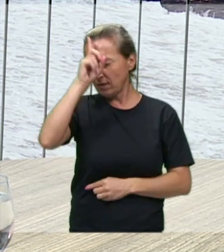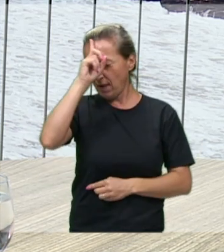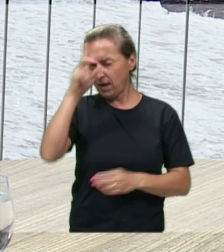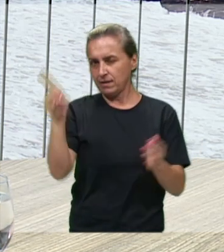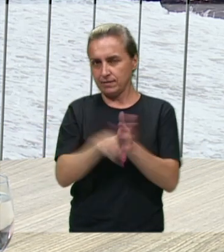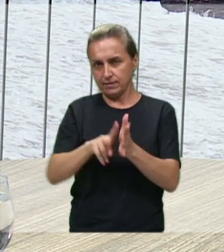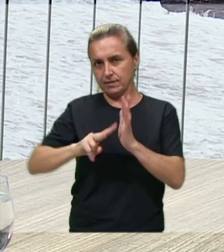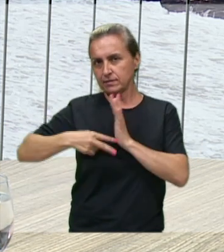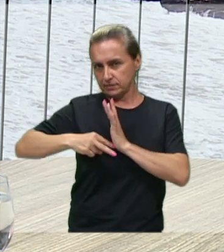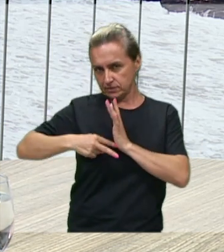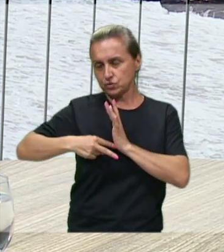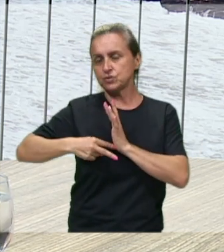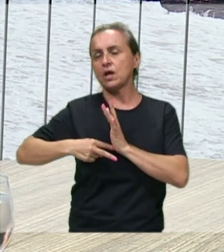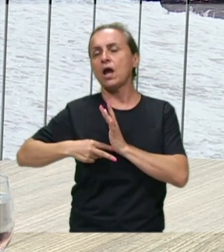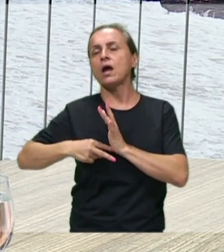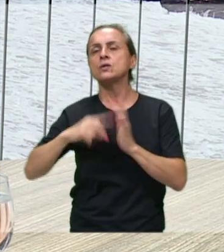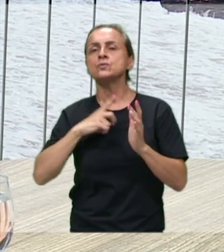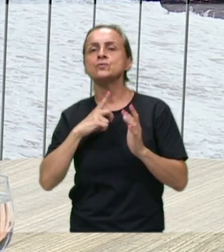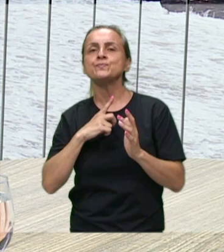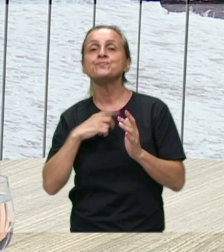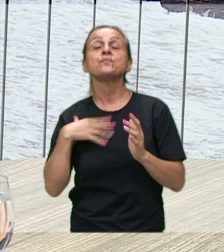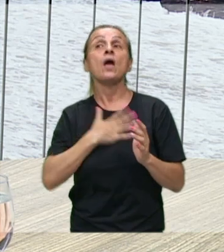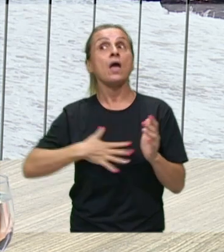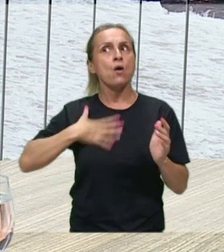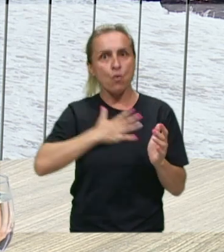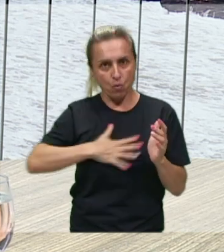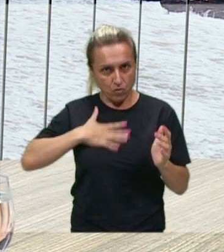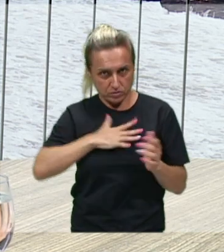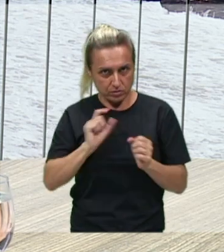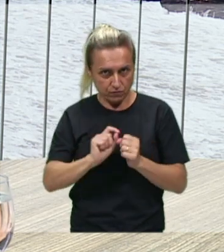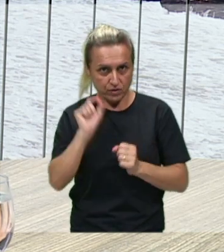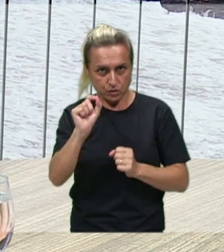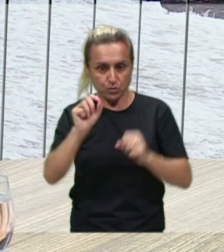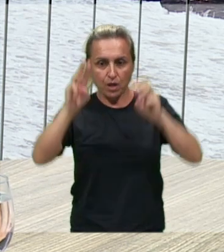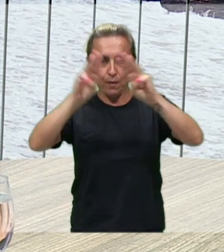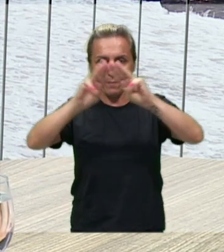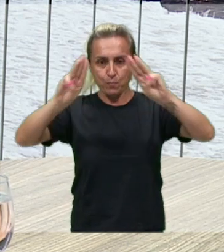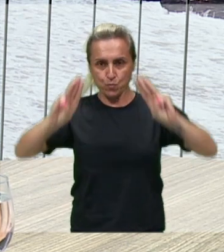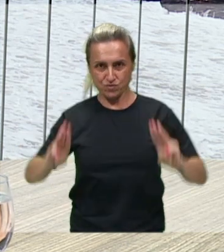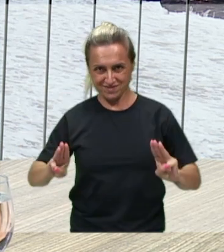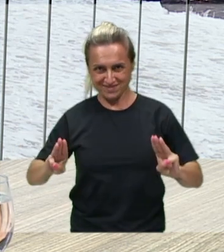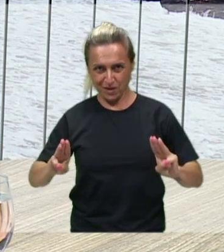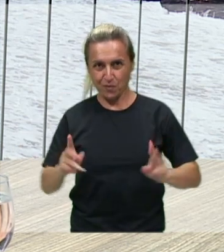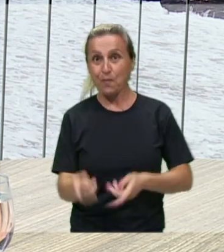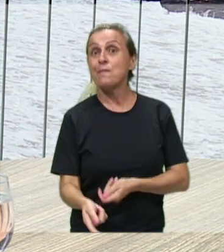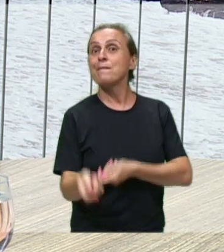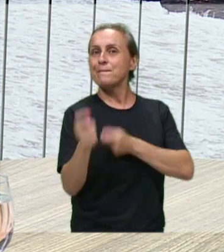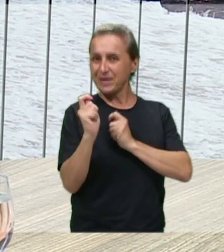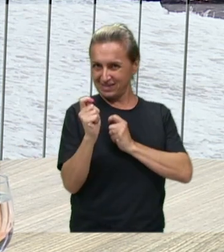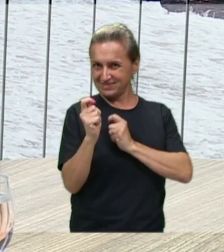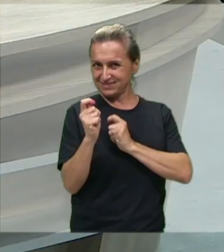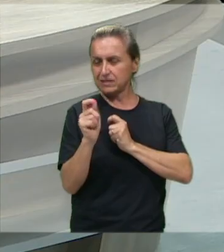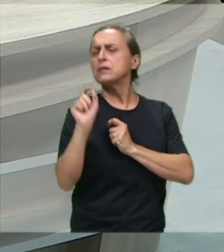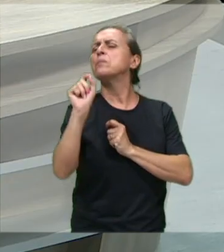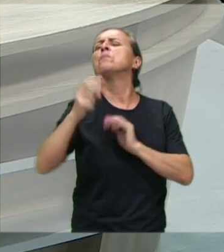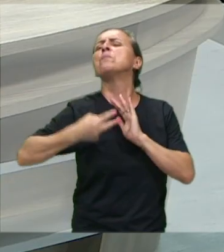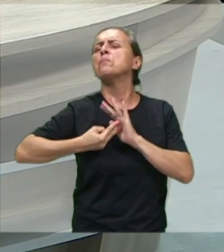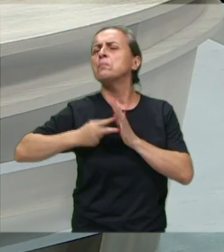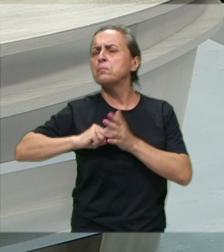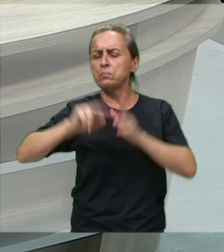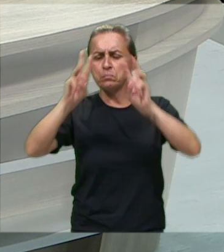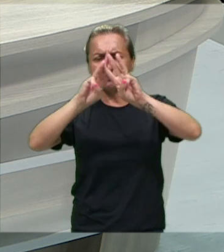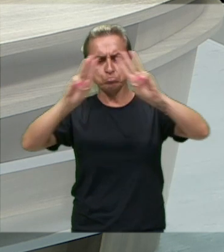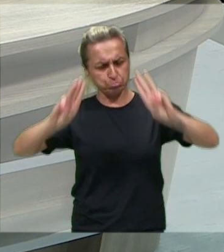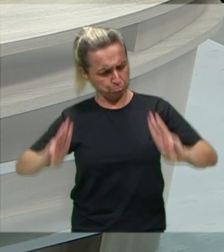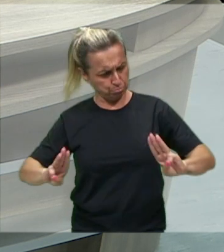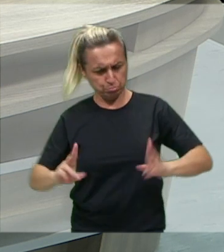com os que a gente fazia uma demanda, eu gostaria de fazer um museu da pesca. O que seria isso? Como